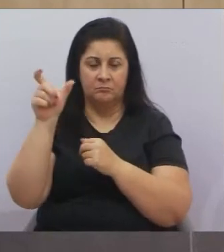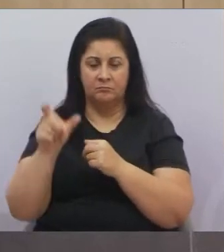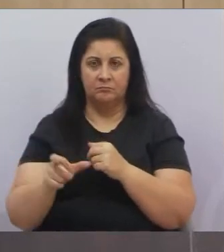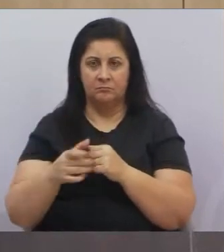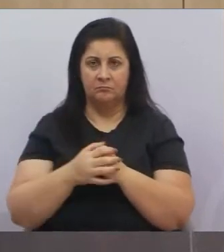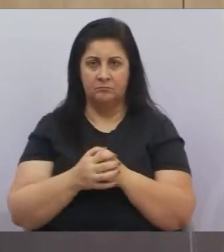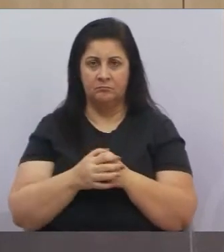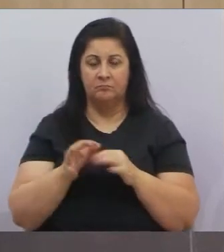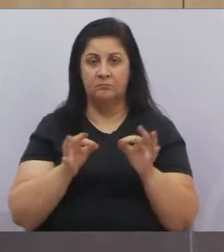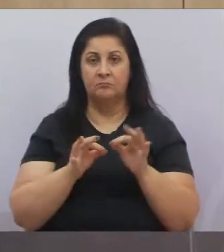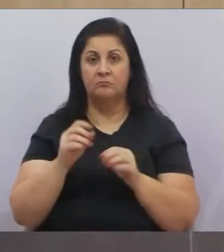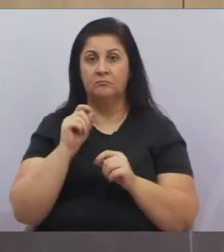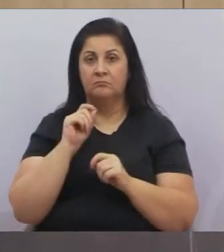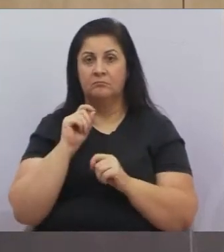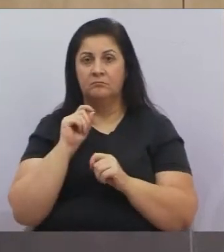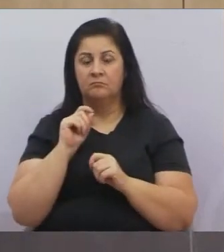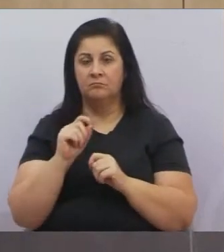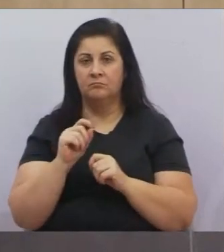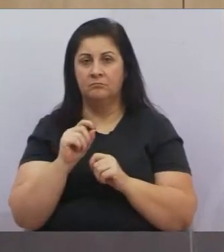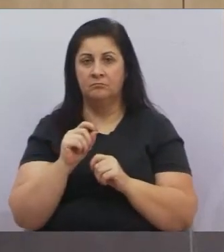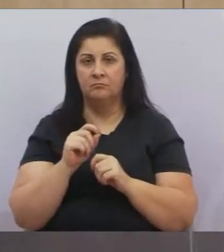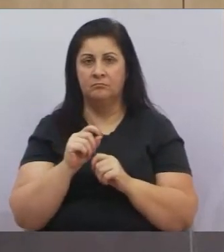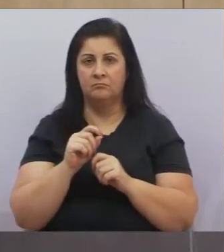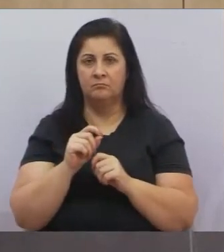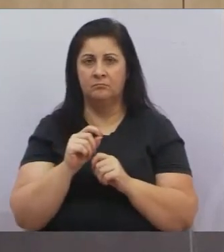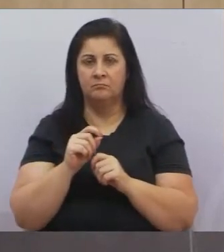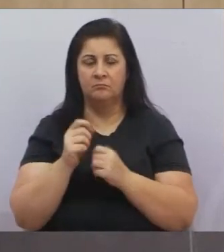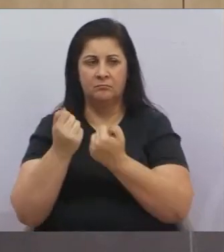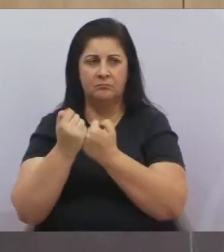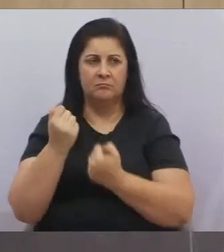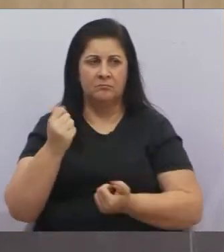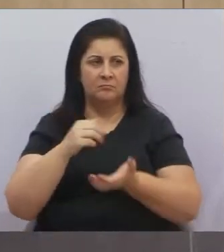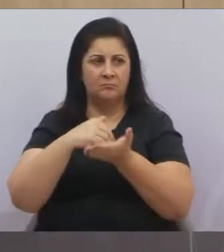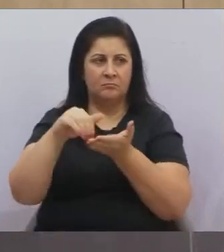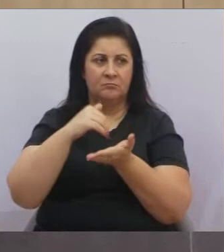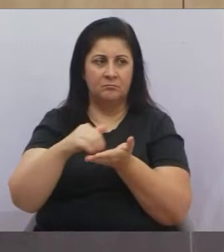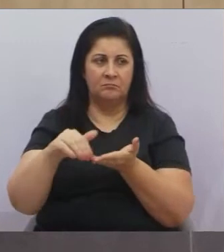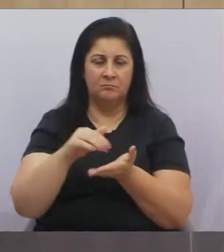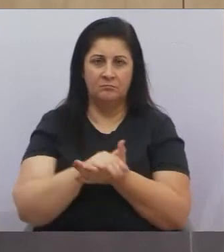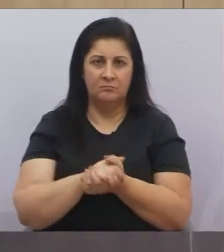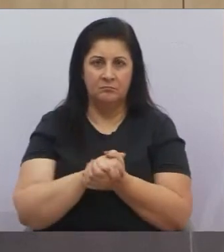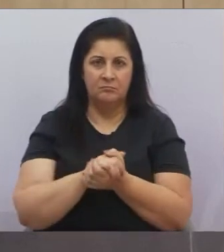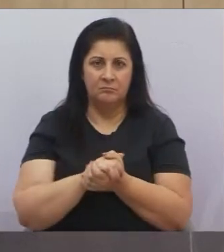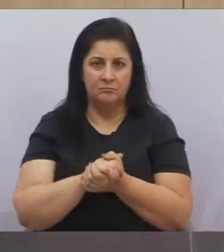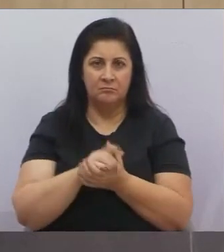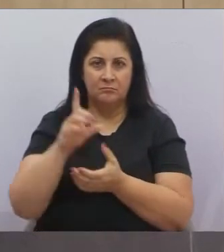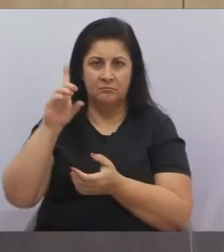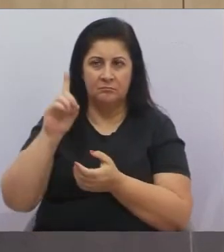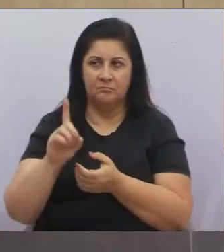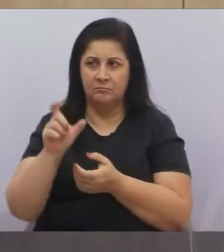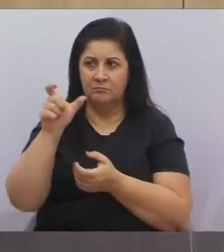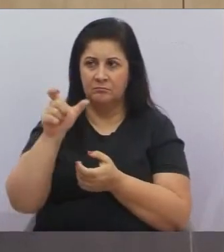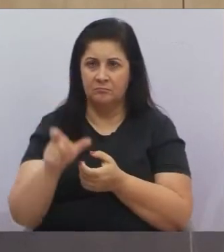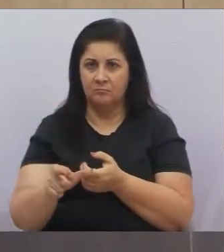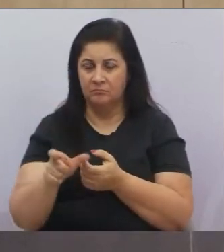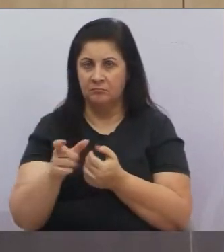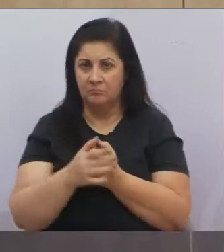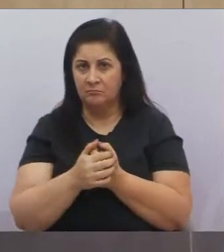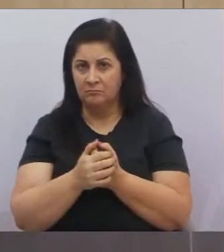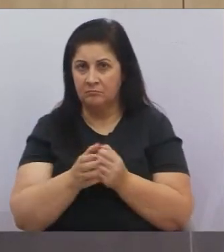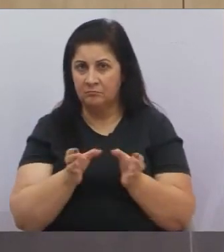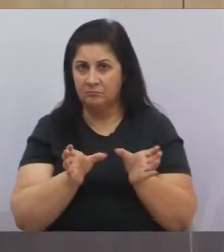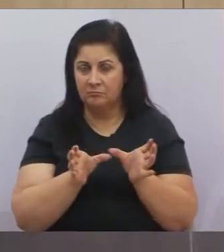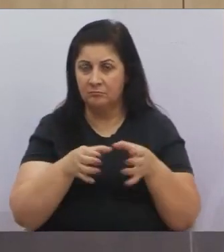que, enquanto não entrar em vigor a Subsecretaria Extraordinária da Igualdade e de Direitos Humanos, o Conselho Municipal de Promoção da